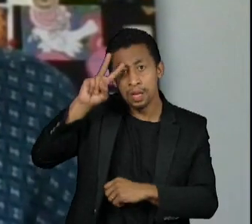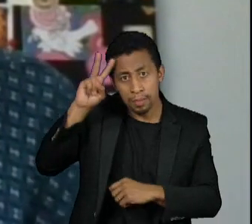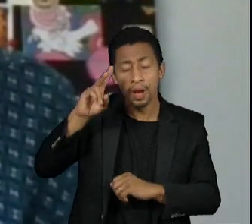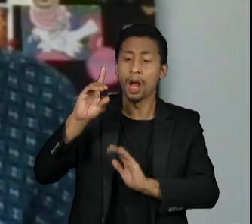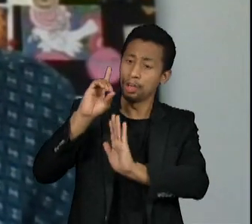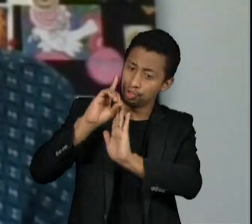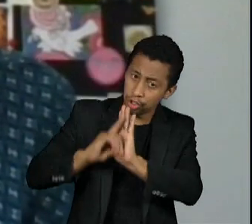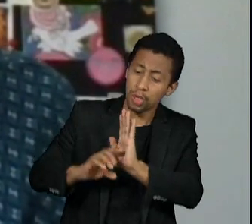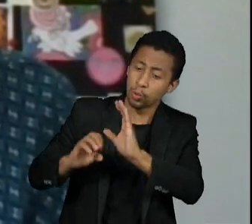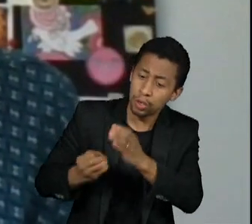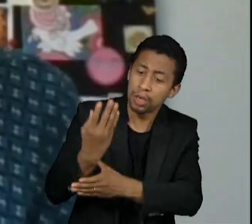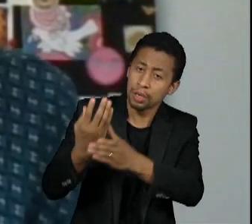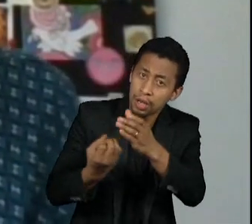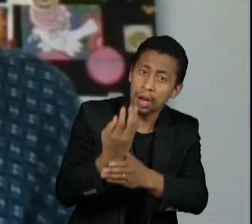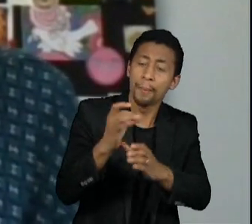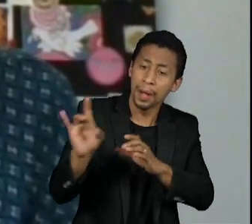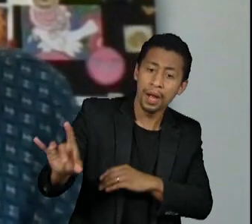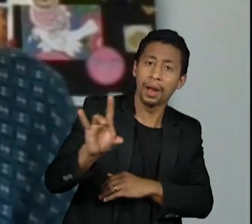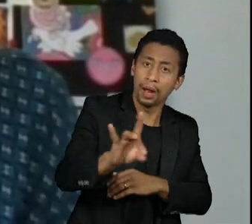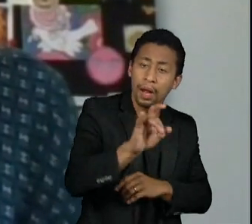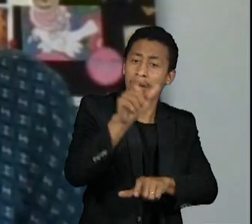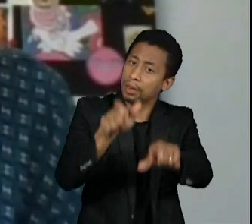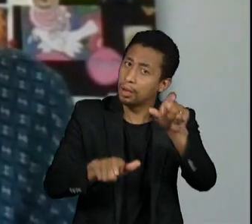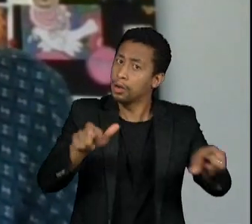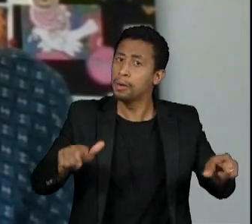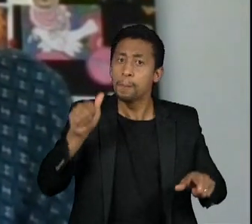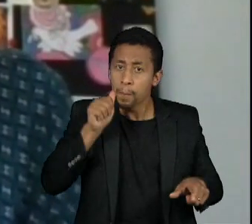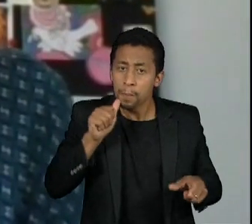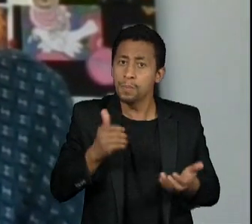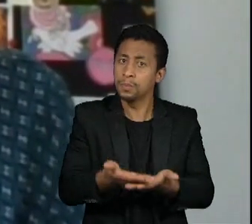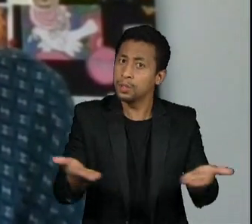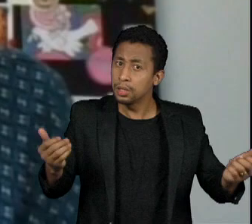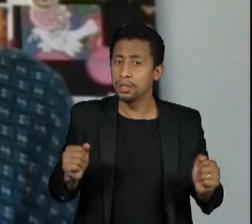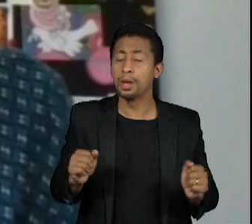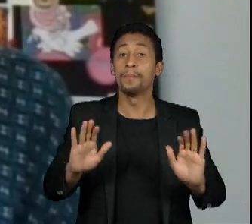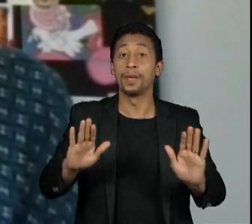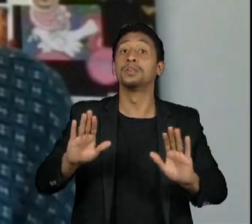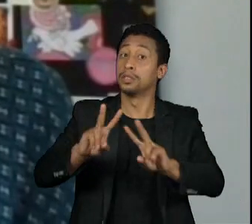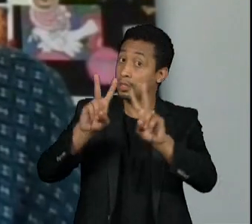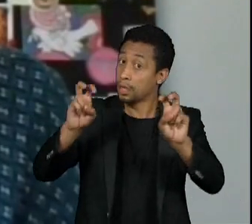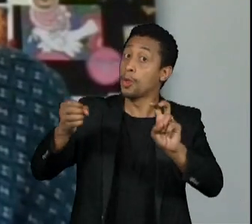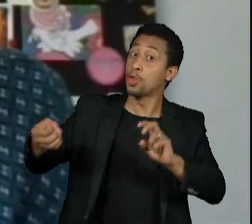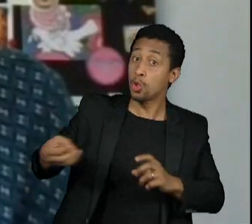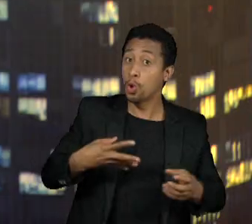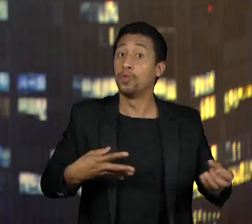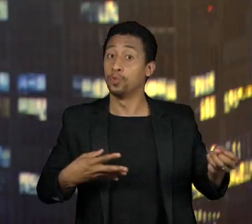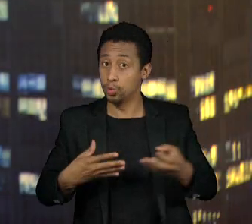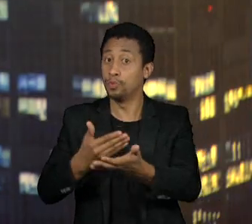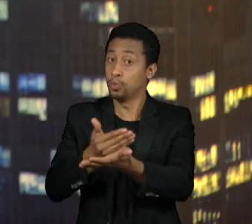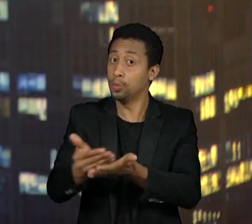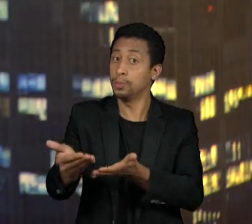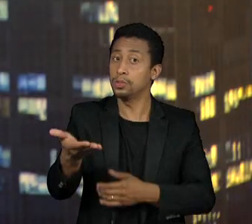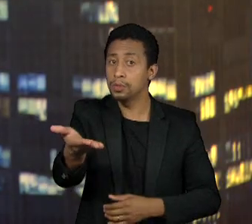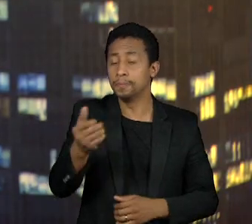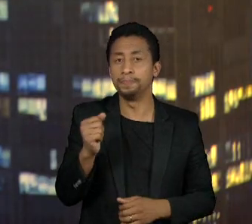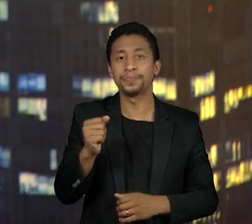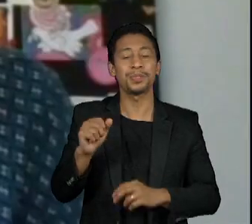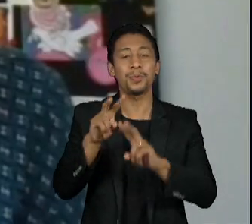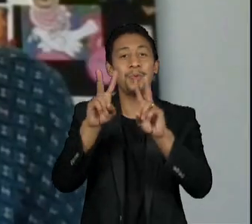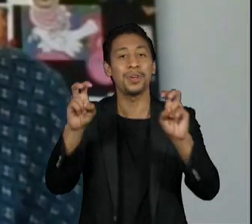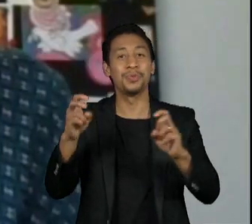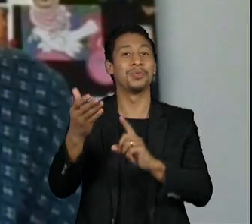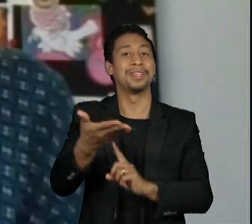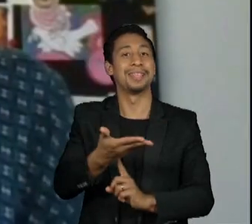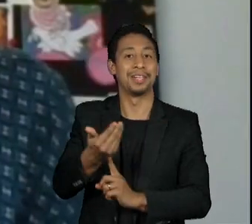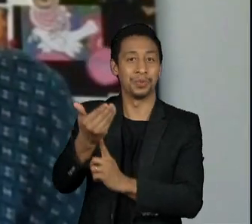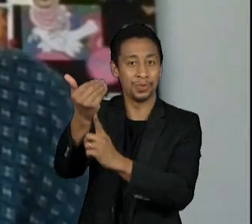essas diversidades. Mas acontece que surgiram também temas mais novos, assim, relacionados, por exemplo, ao uso das